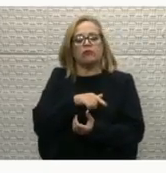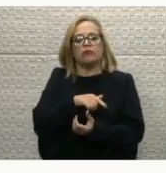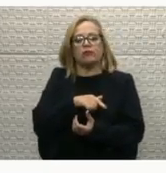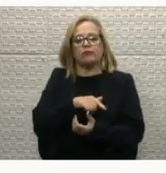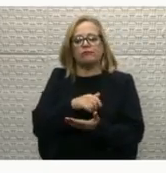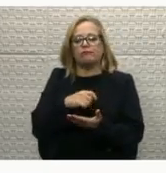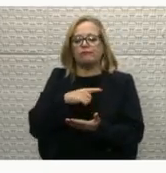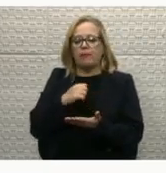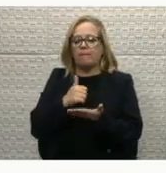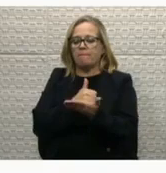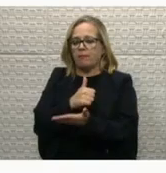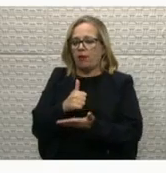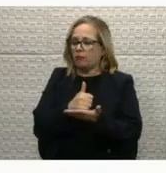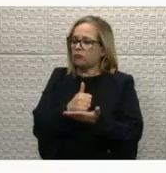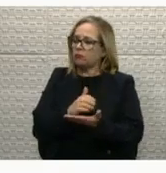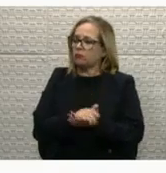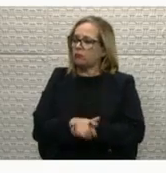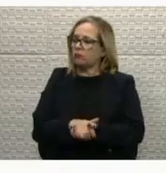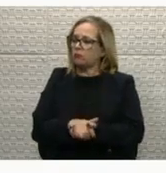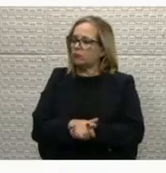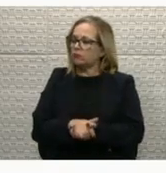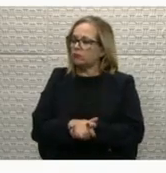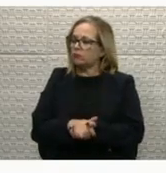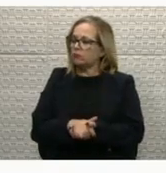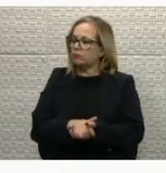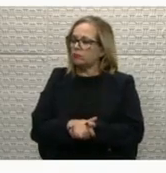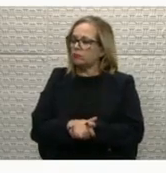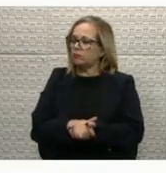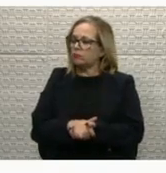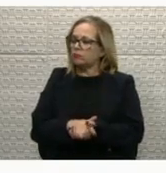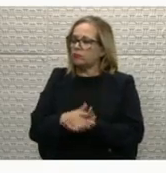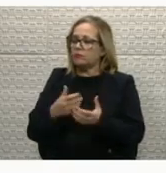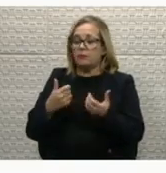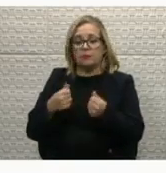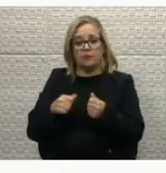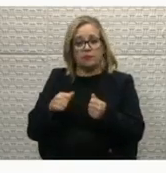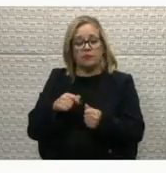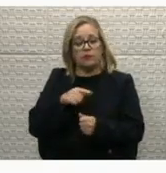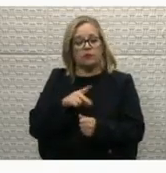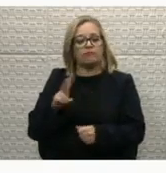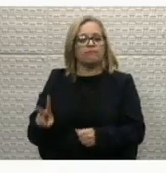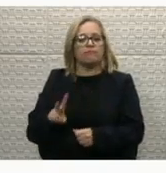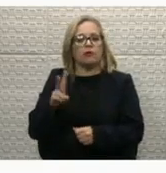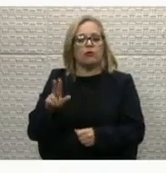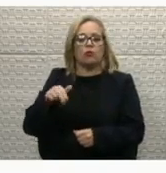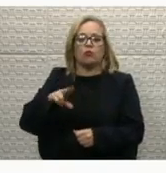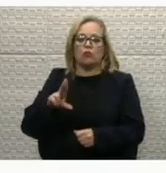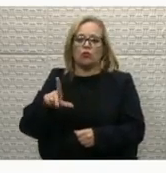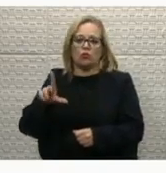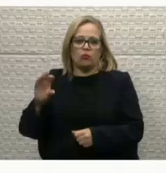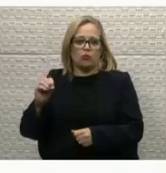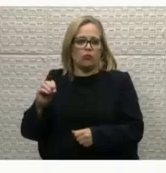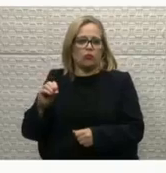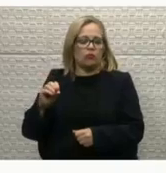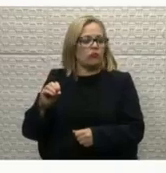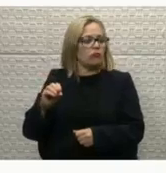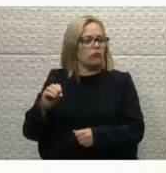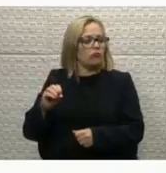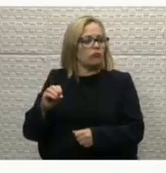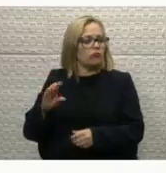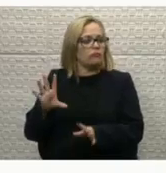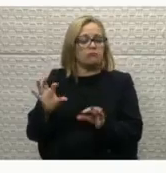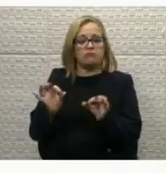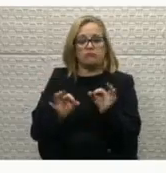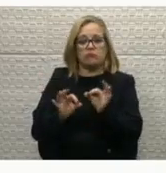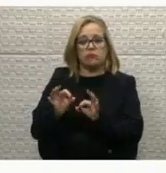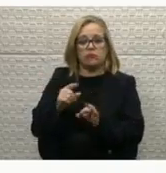nos basear. Eu preciso que o determinante seja um valor nulo. Eu vou construir